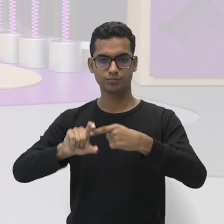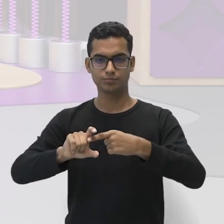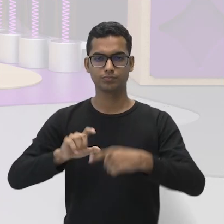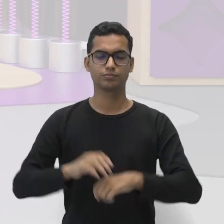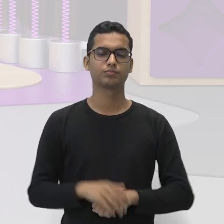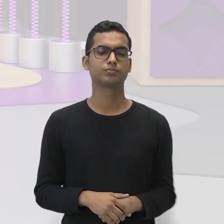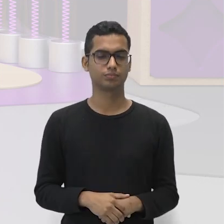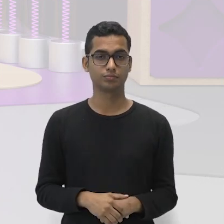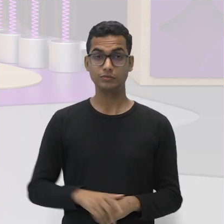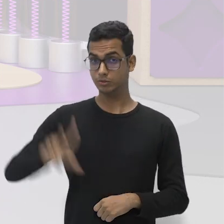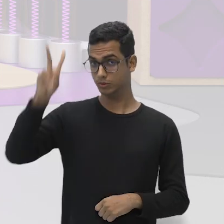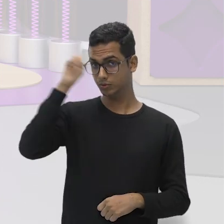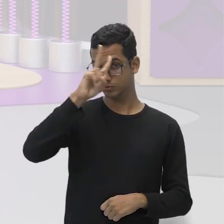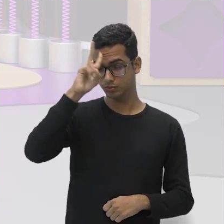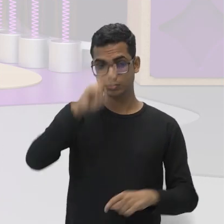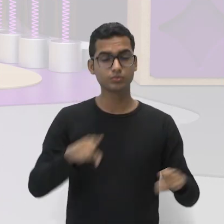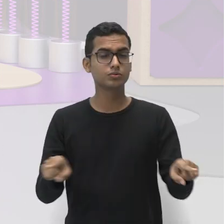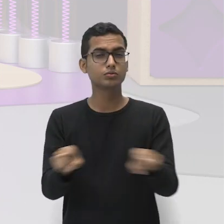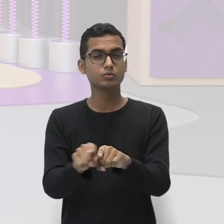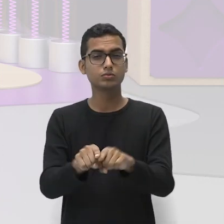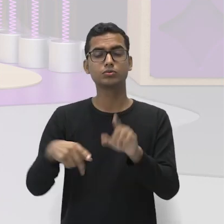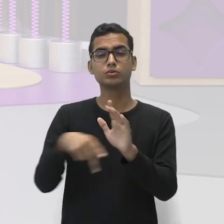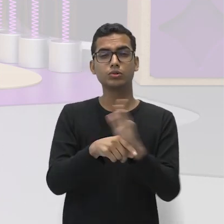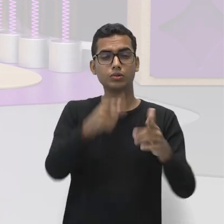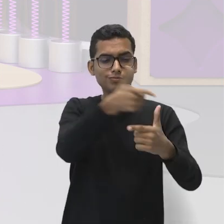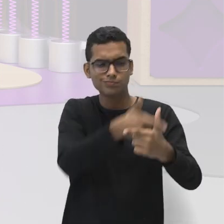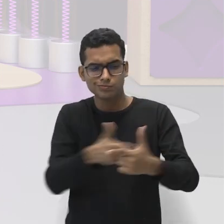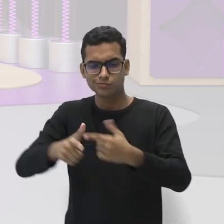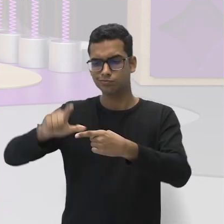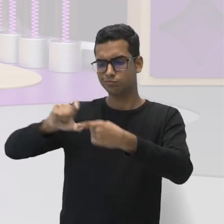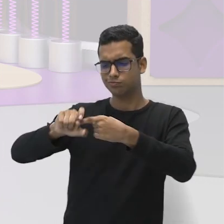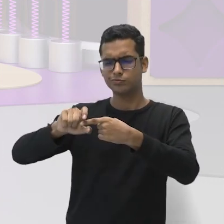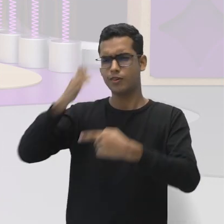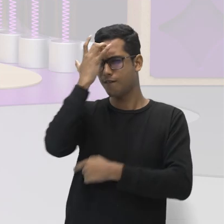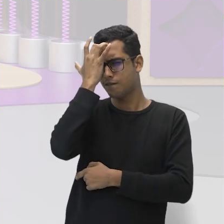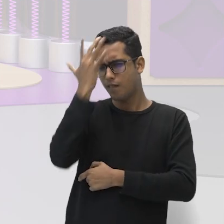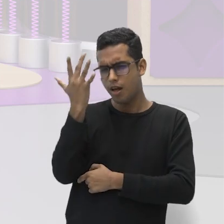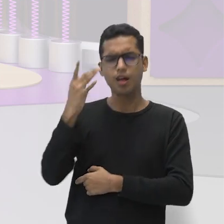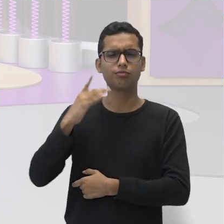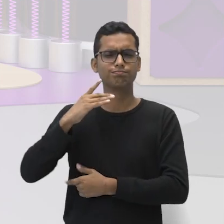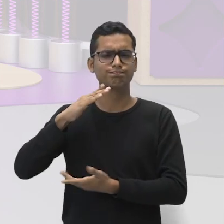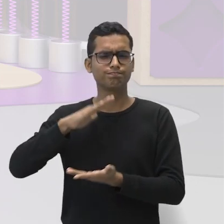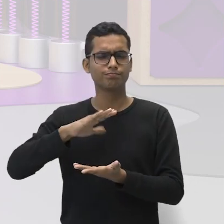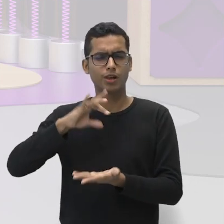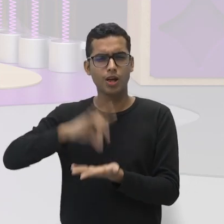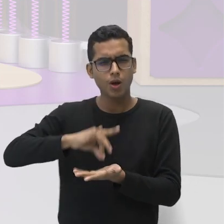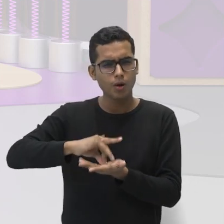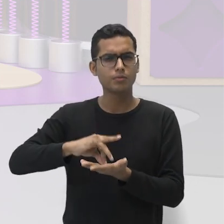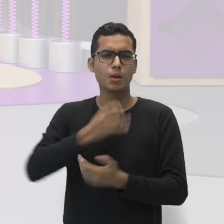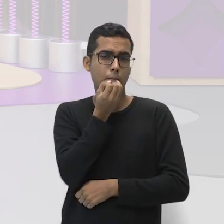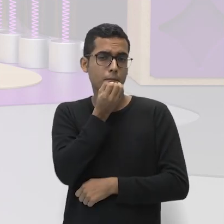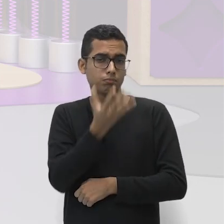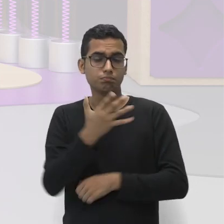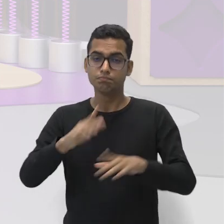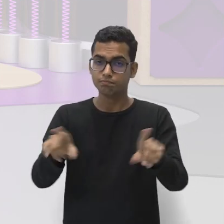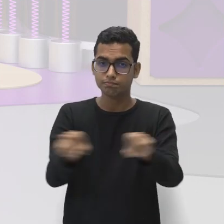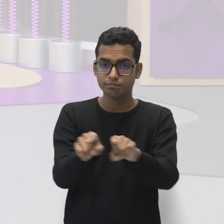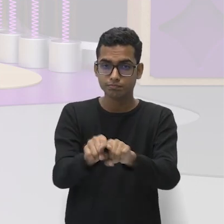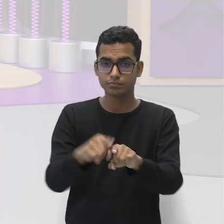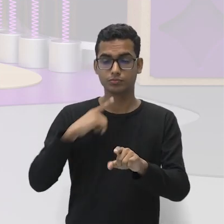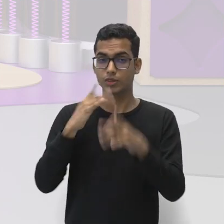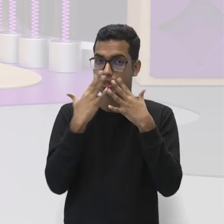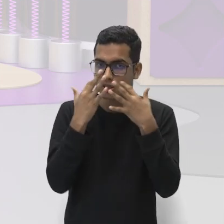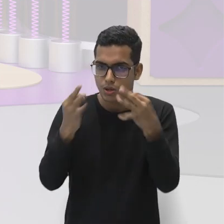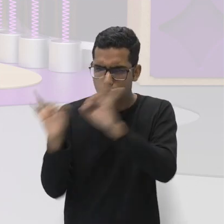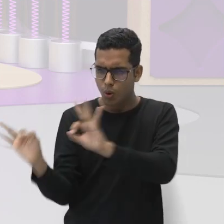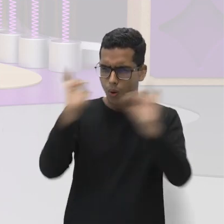antecipar para você uma coisa aqui, ó, dividir frações é muito tranquilo, é muito fácil. Basta você prestar atenção nessa